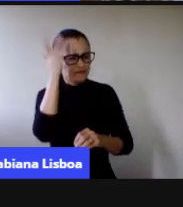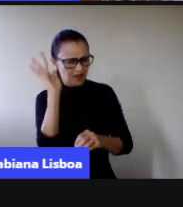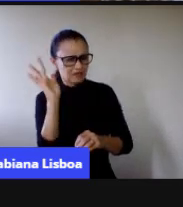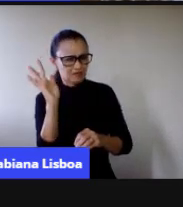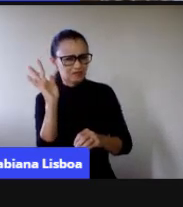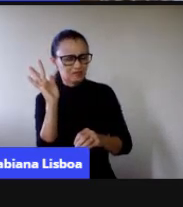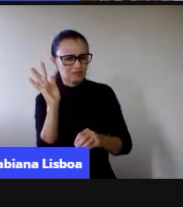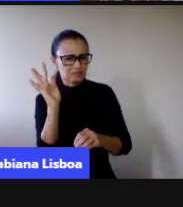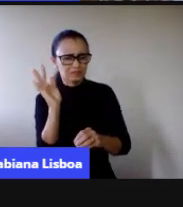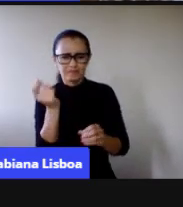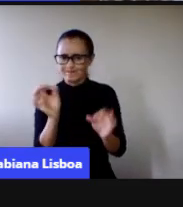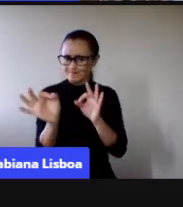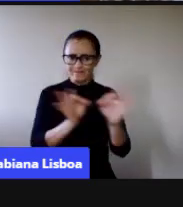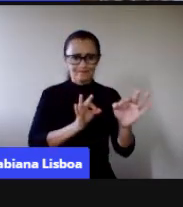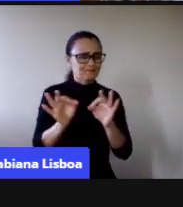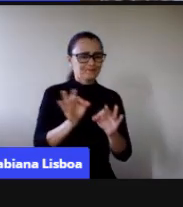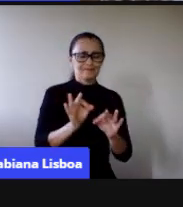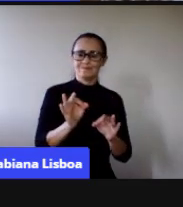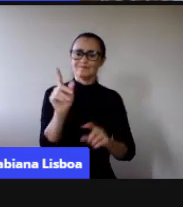né?